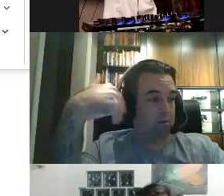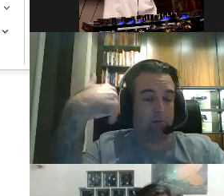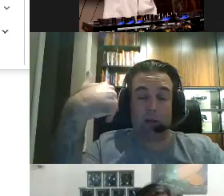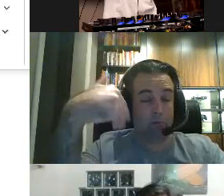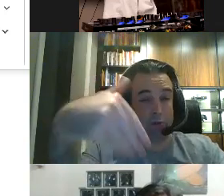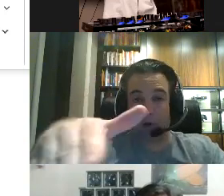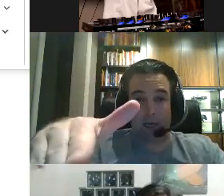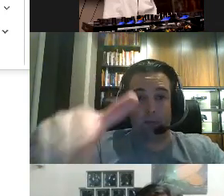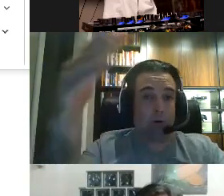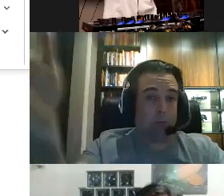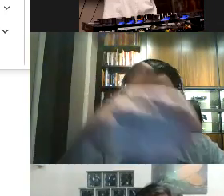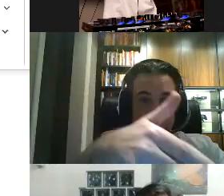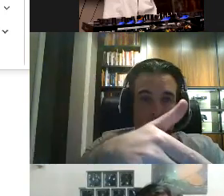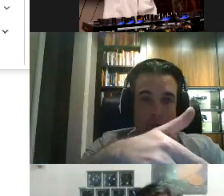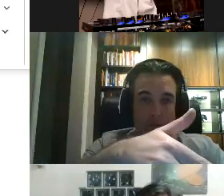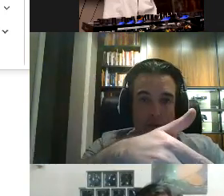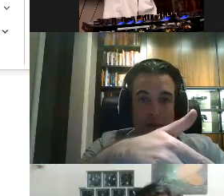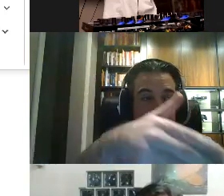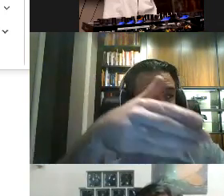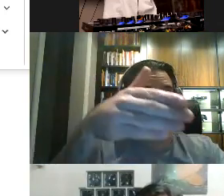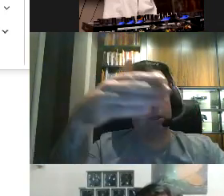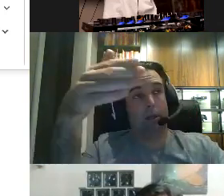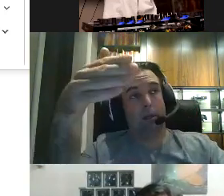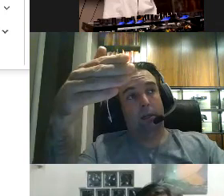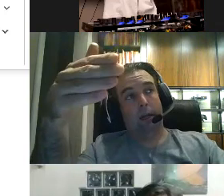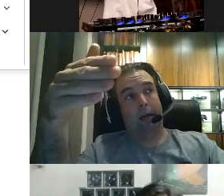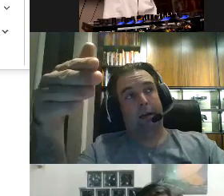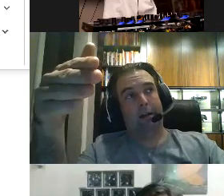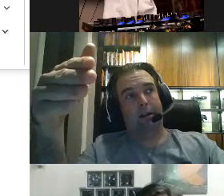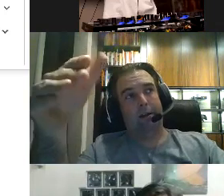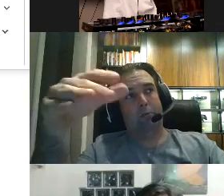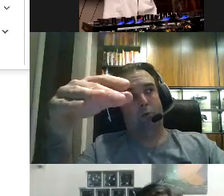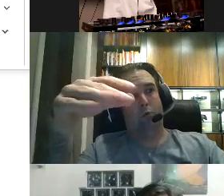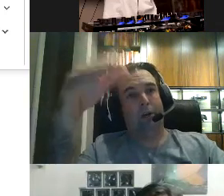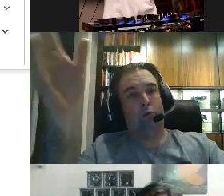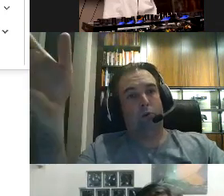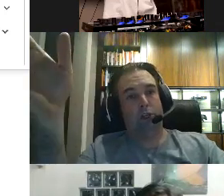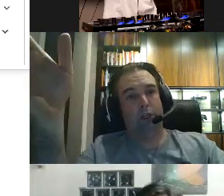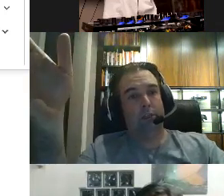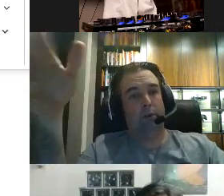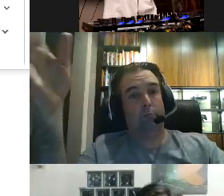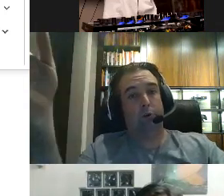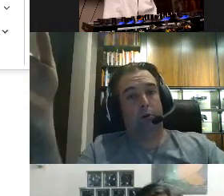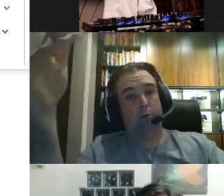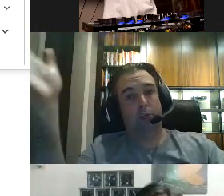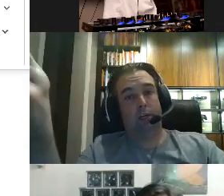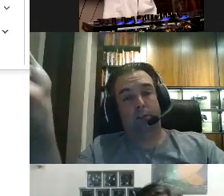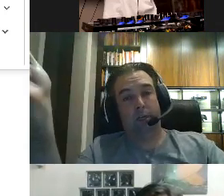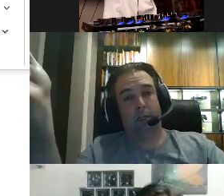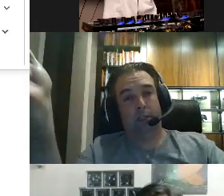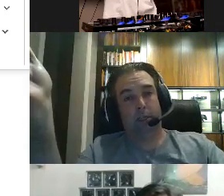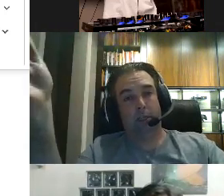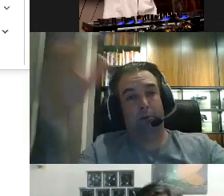A água escoa lá porque é o ponto mais baixo. Então, o ecologista, o biólogo